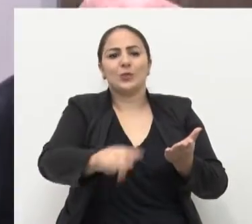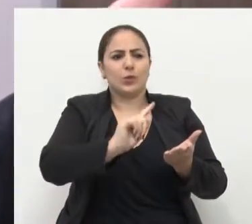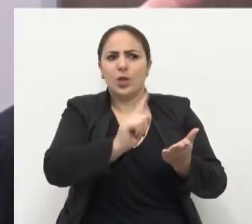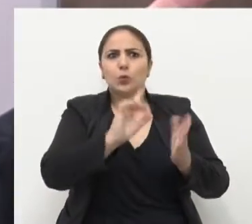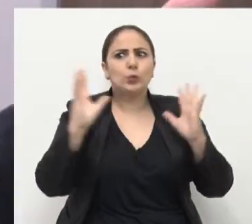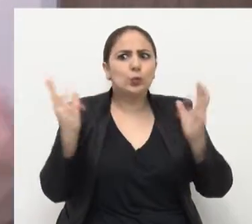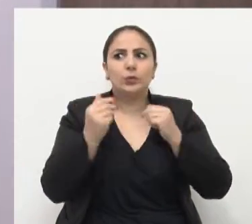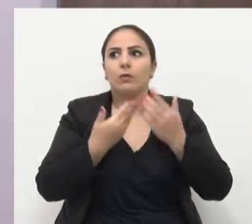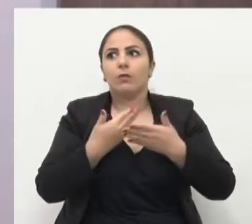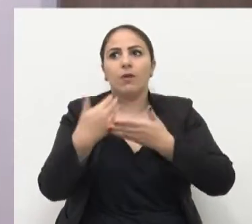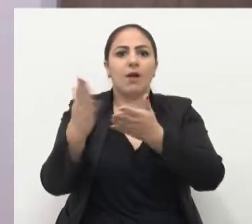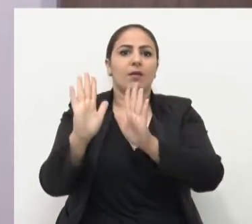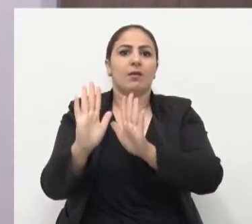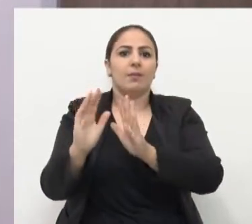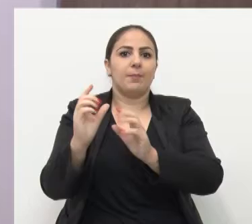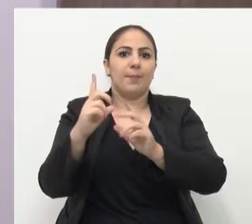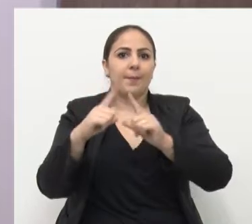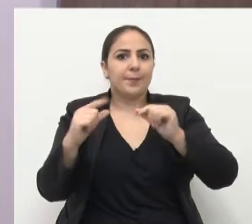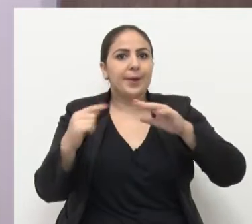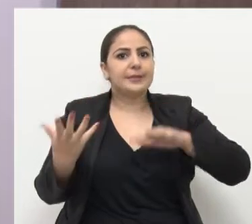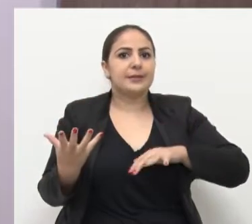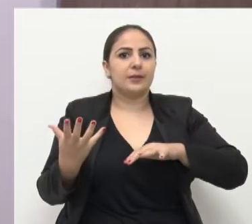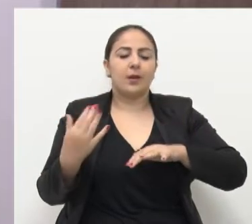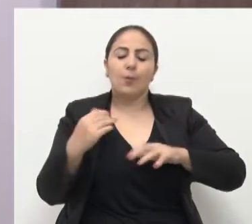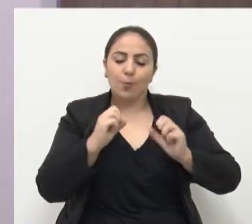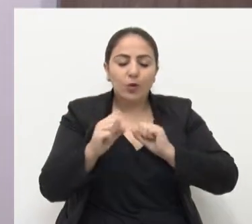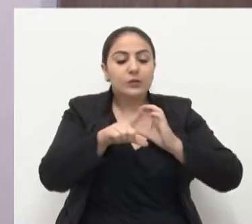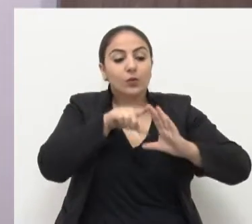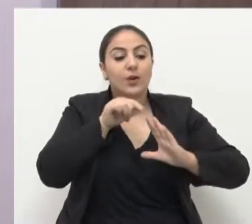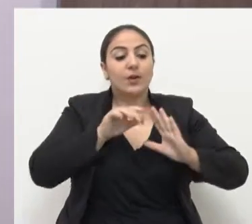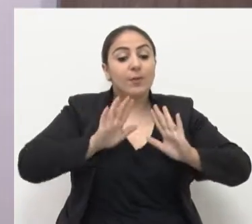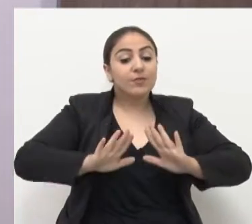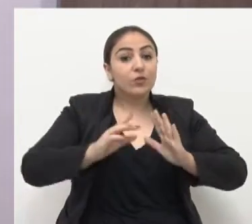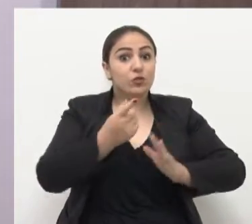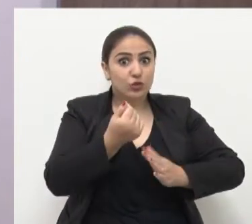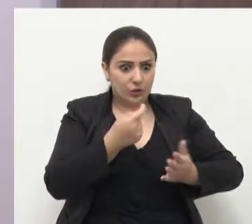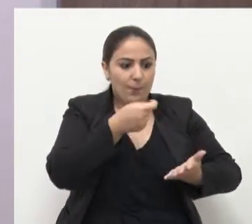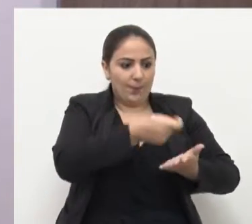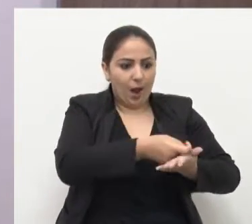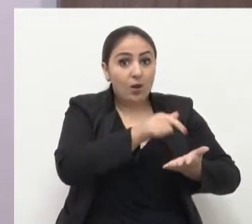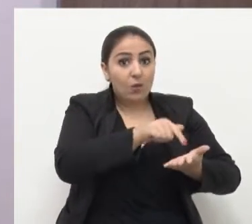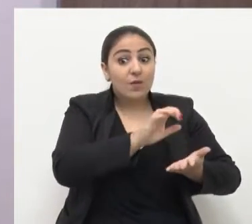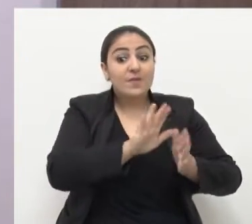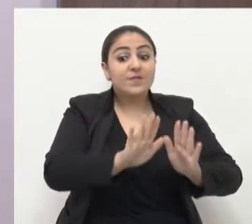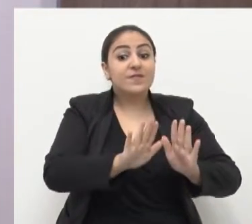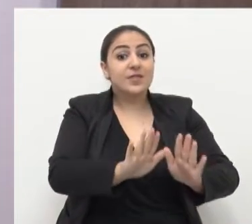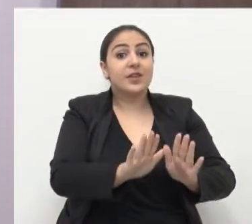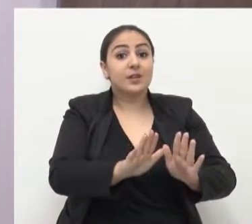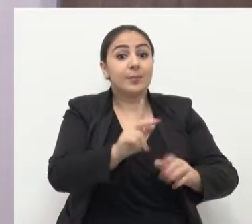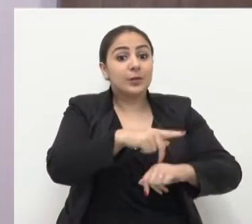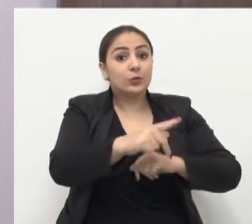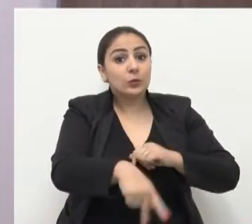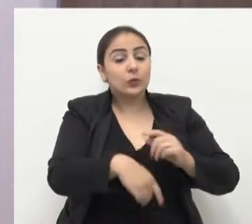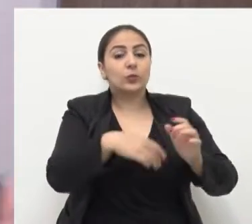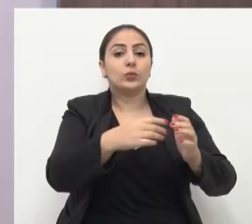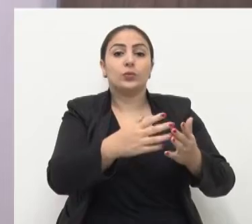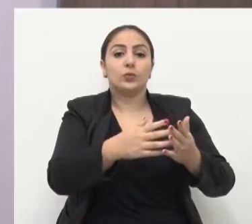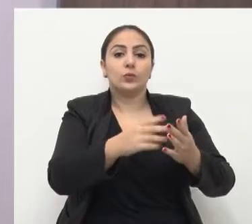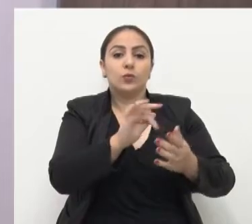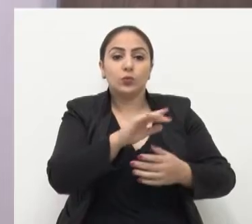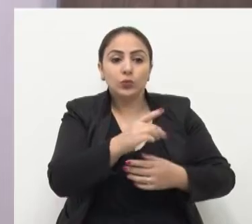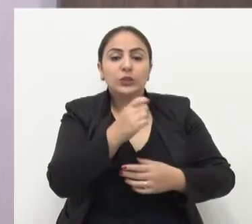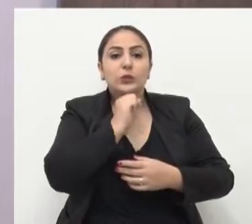não mandar pra brasília pode deixar que no fundo do idoso no fundo da criança pode viabilizar projetos na